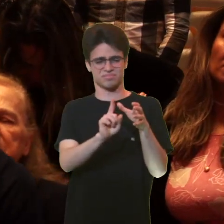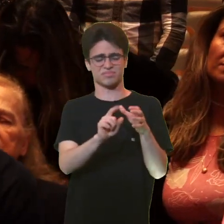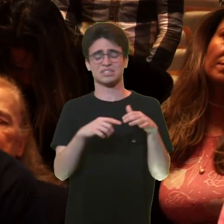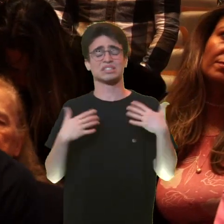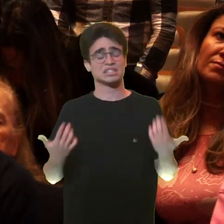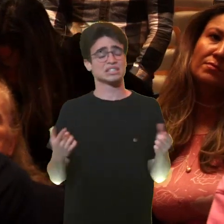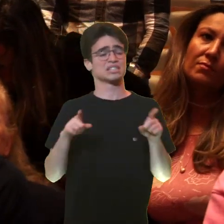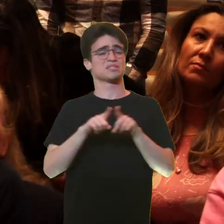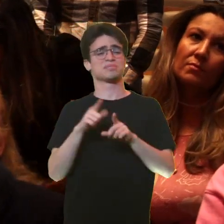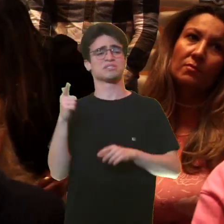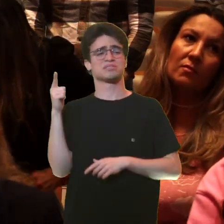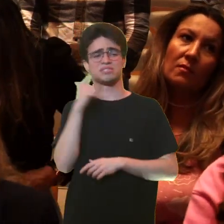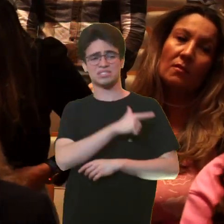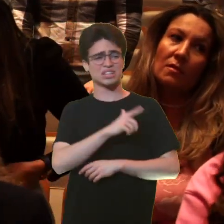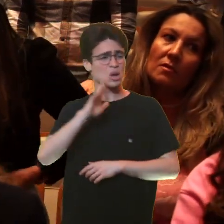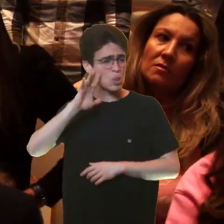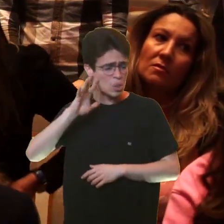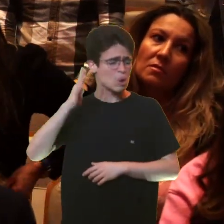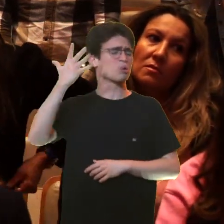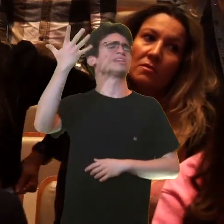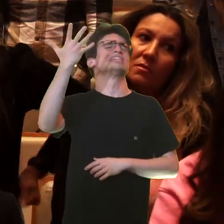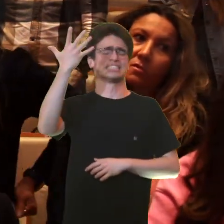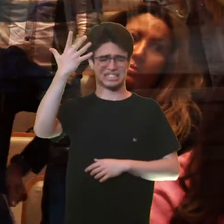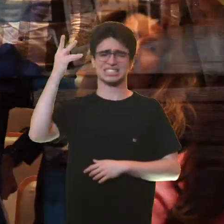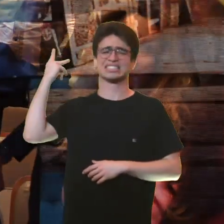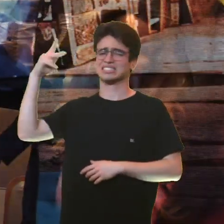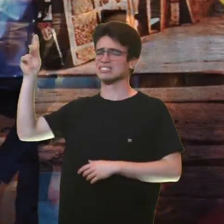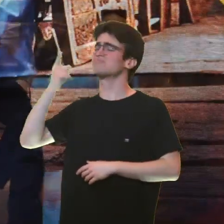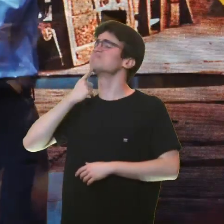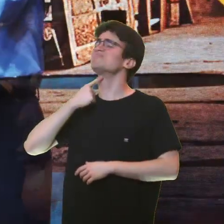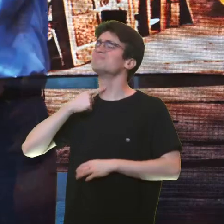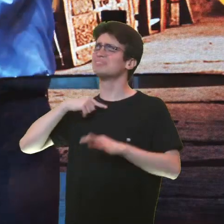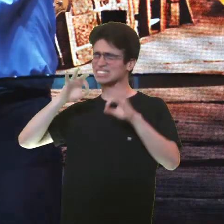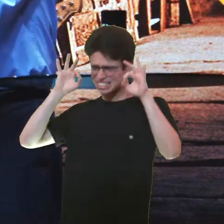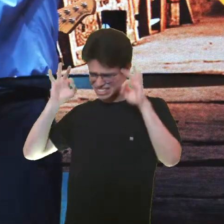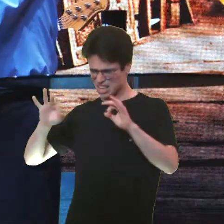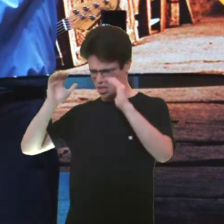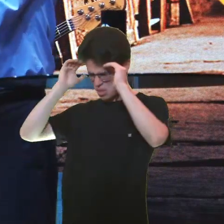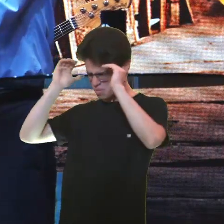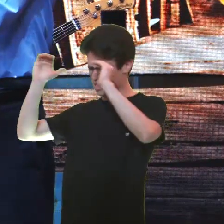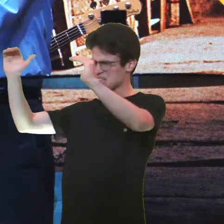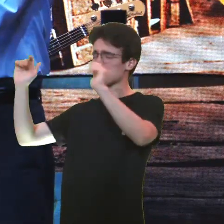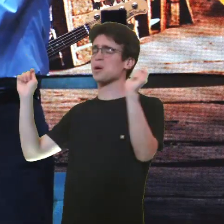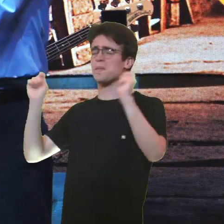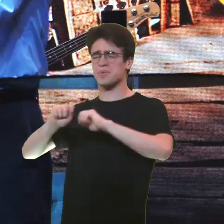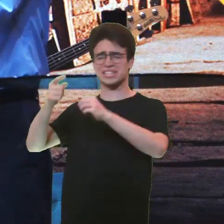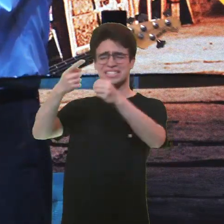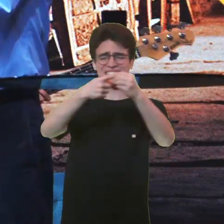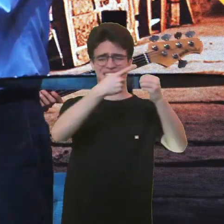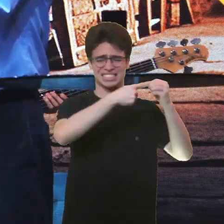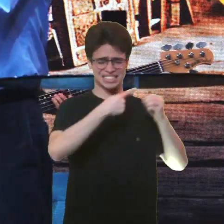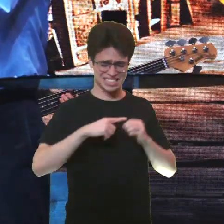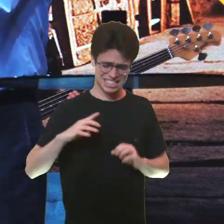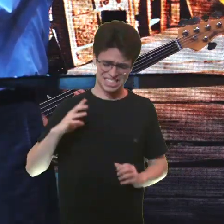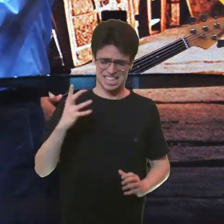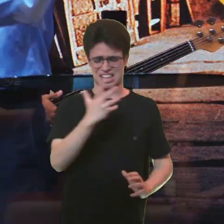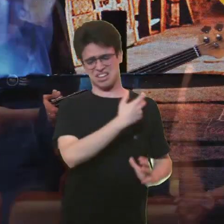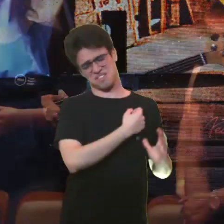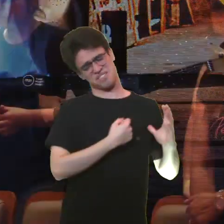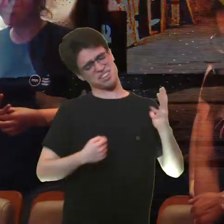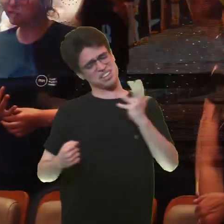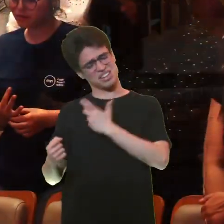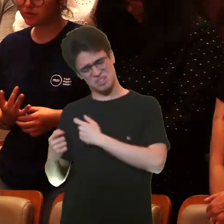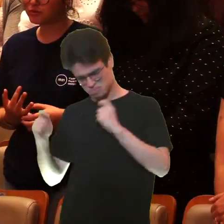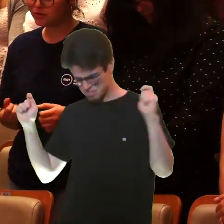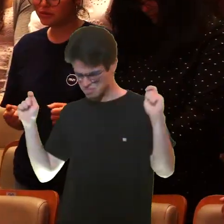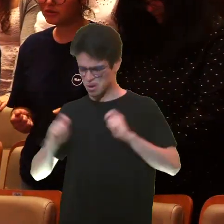e assim cumprir con tu deseo com o seu desejo de que la ciudad pueda ser de que a alcanzada. cidade possa ser Y si la